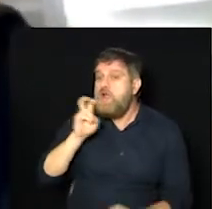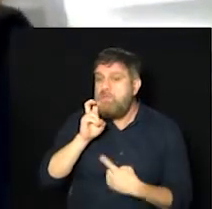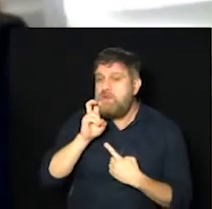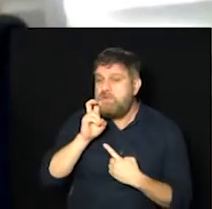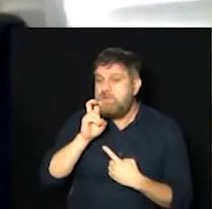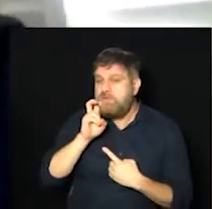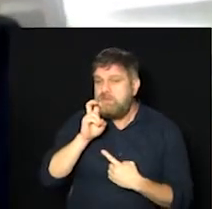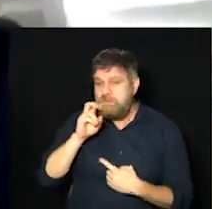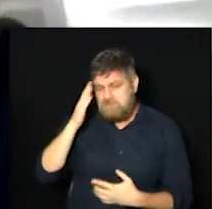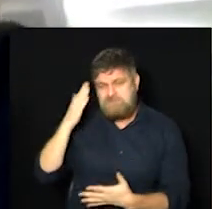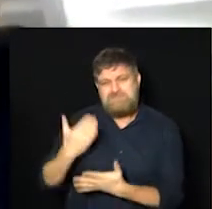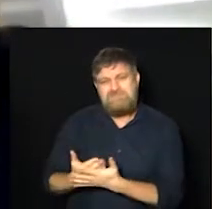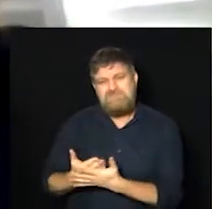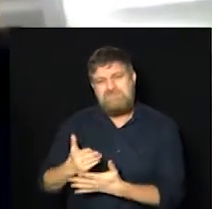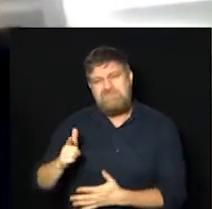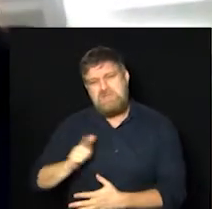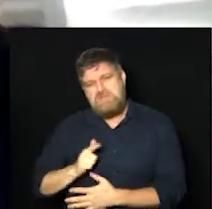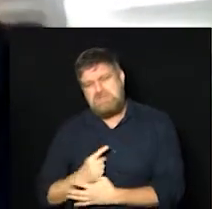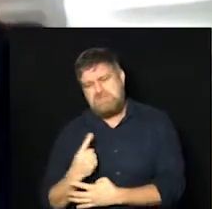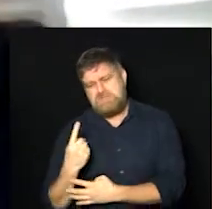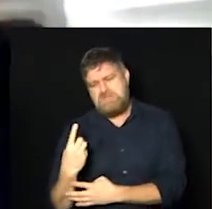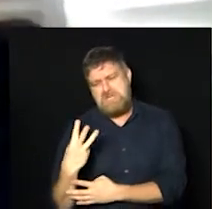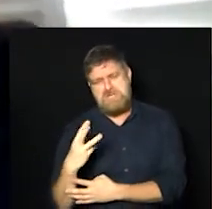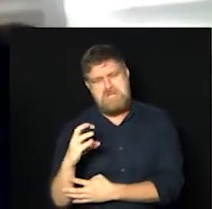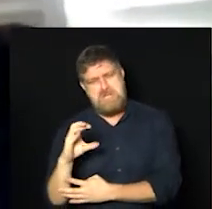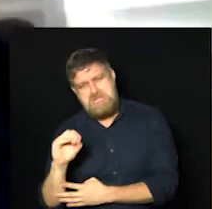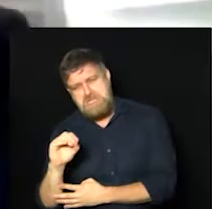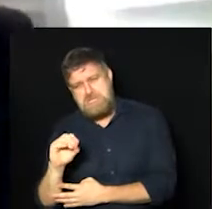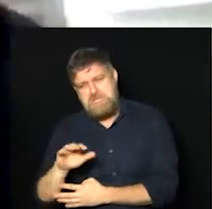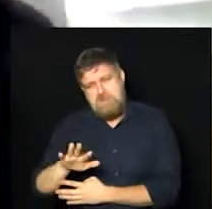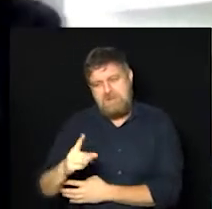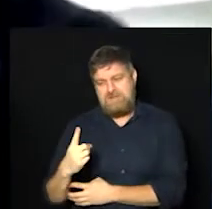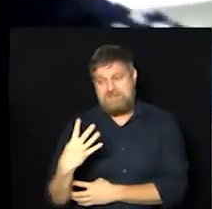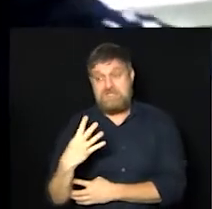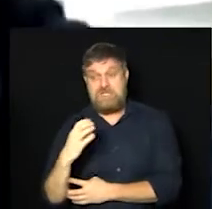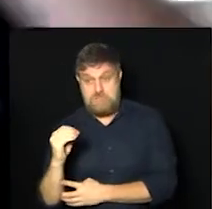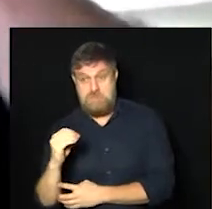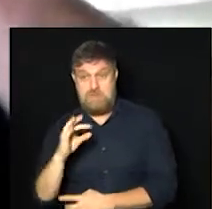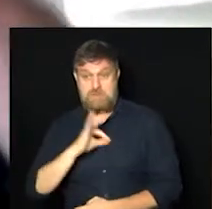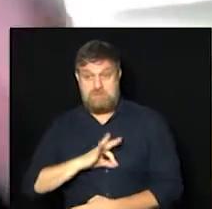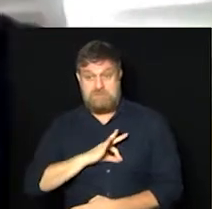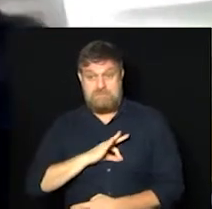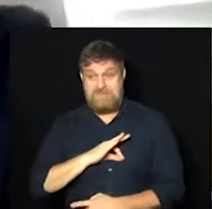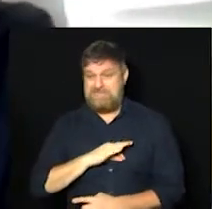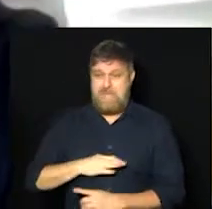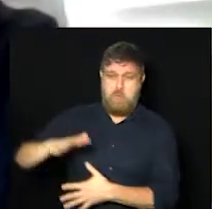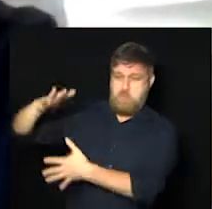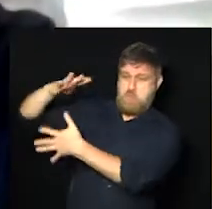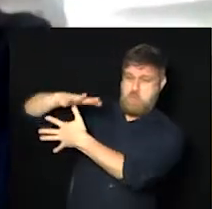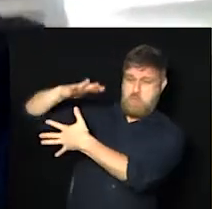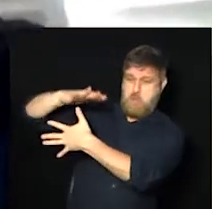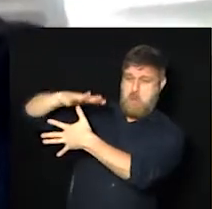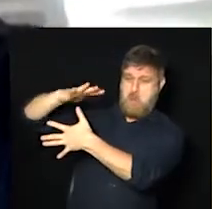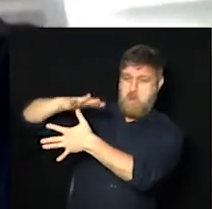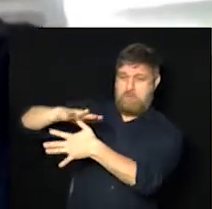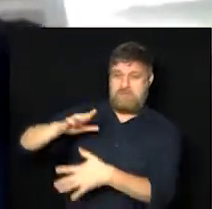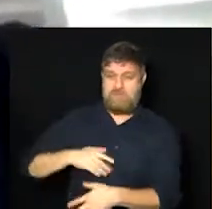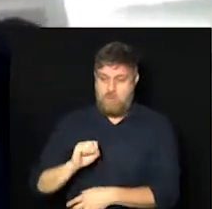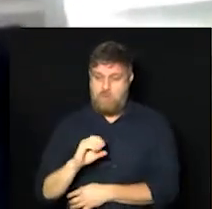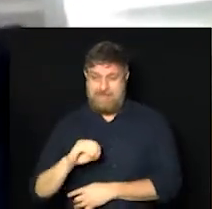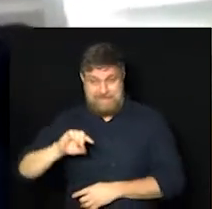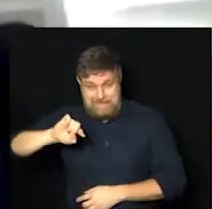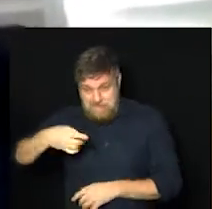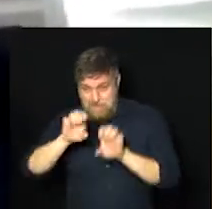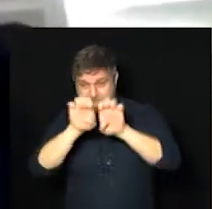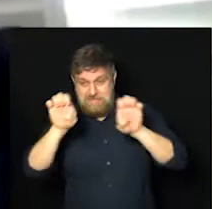tem aí uns 130, 140 de folha, mas é o top dos top, né? Tá. Com 80 mil, uma boa